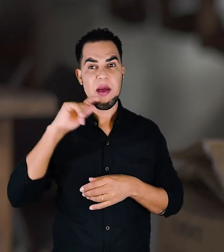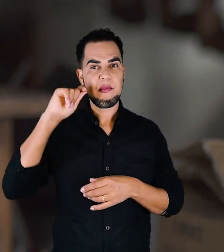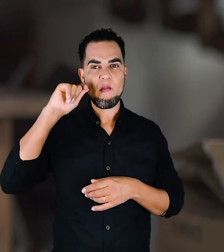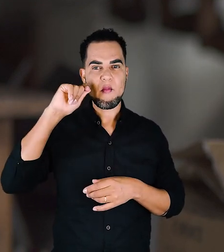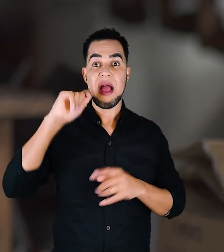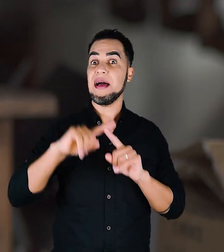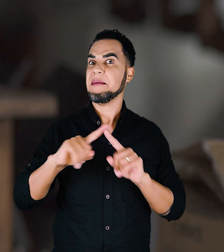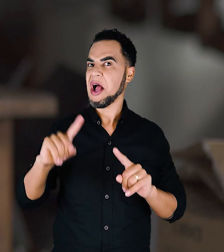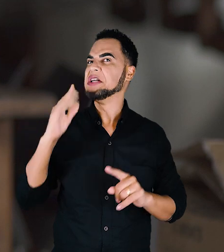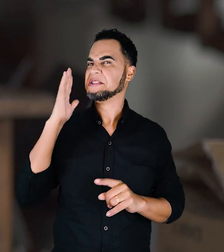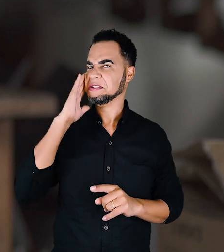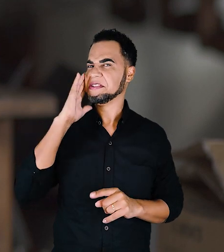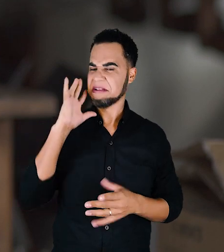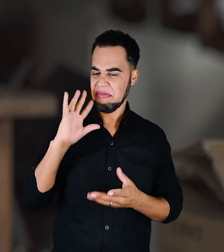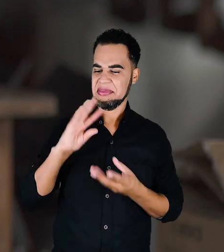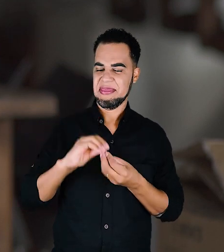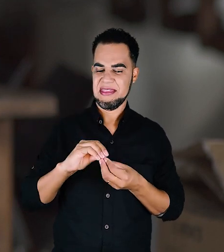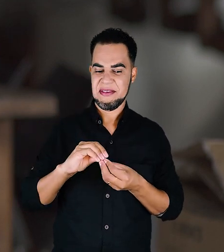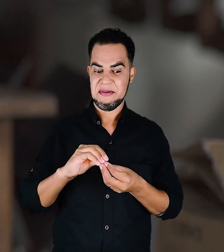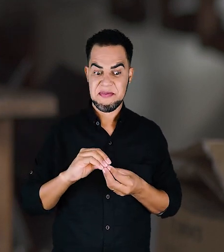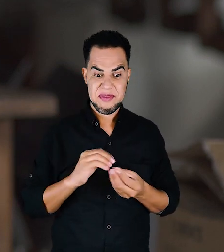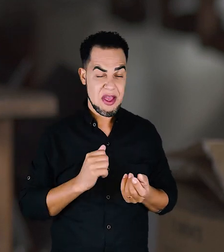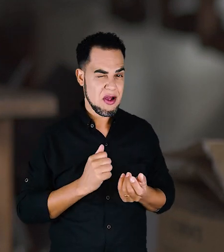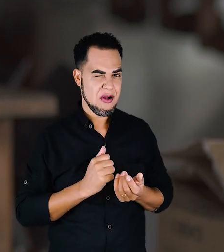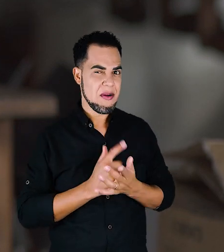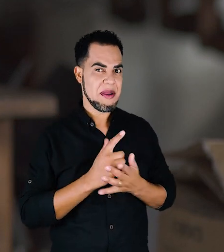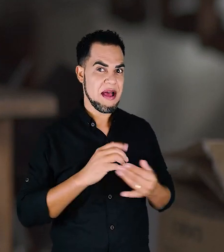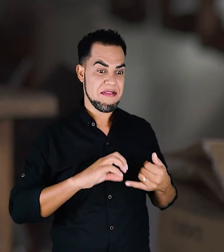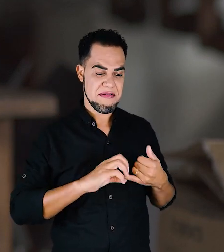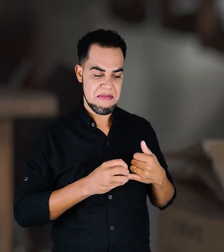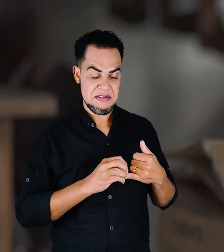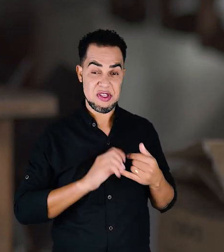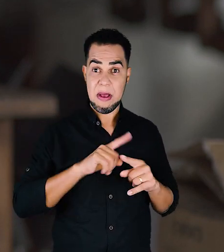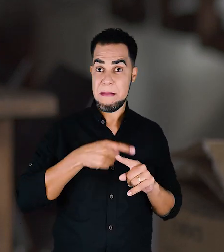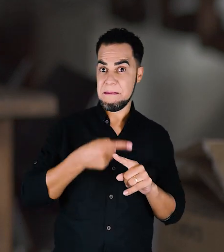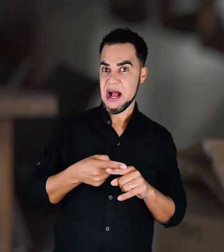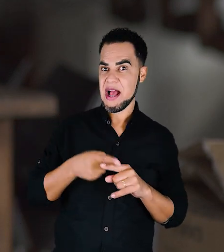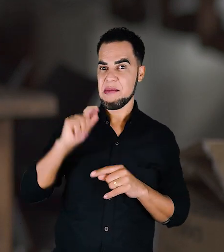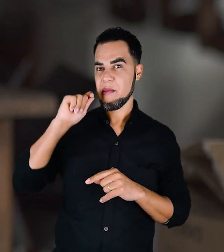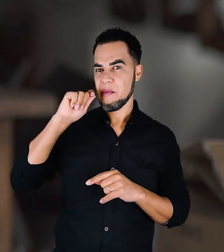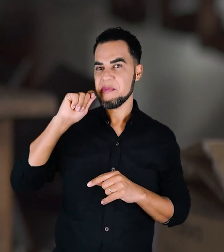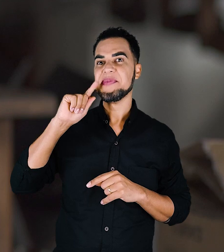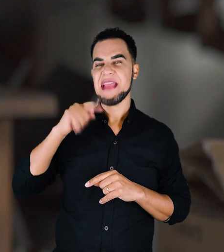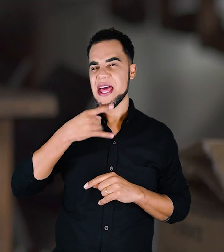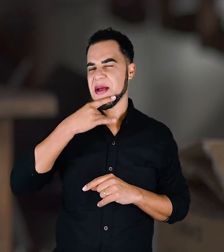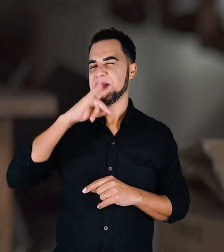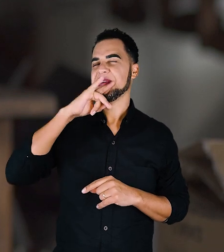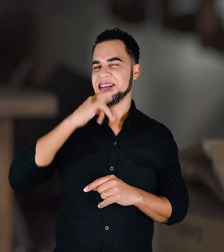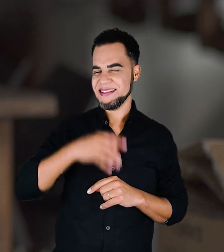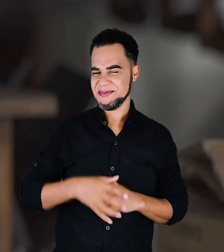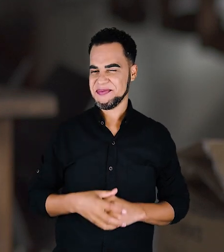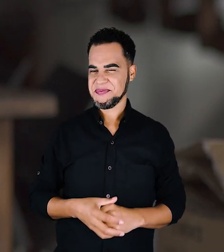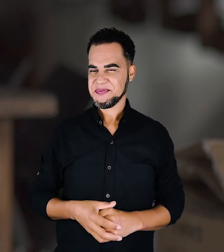pinga, ó o chup-chup. Mas a gente já sabia, comprava um bolinho de feijão e comprava um chup-chup, que era pinga,